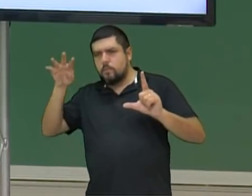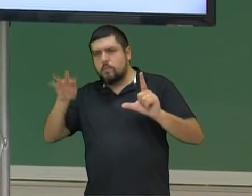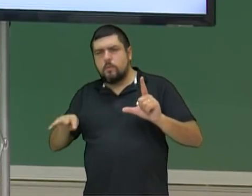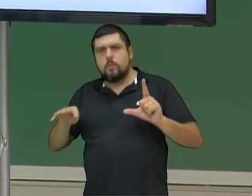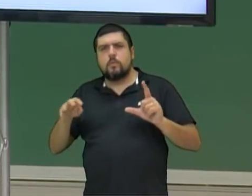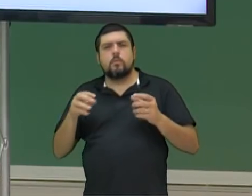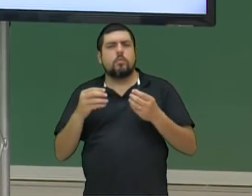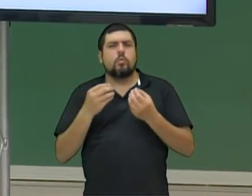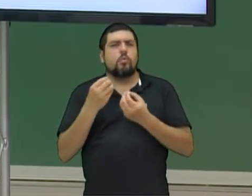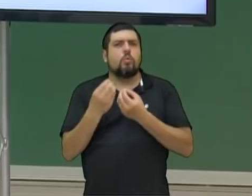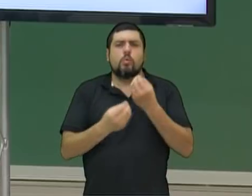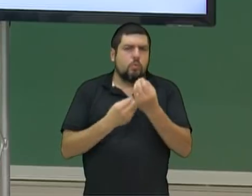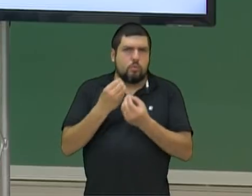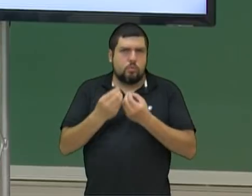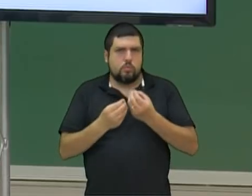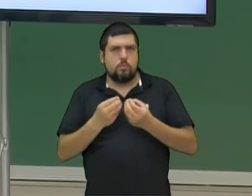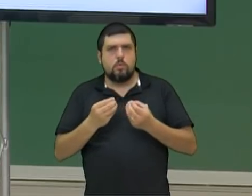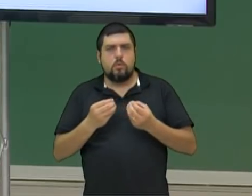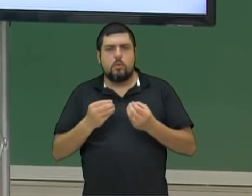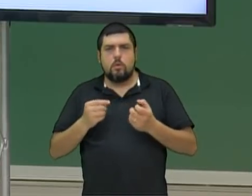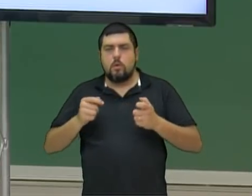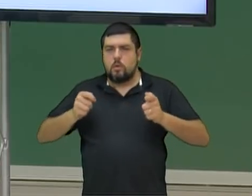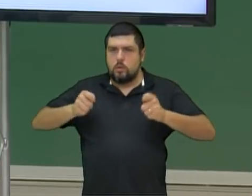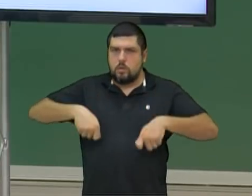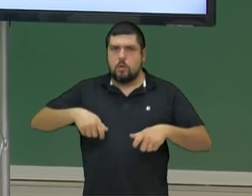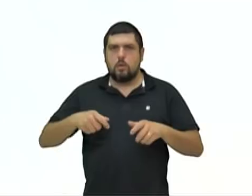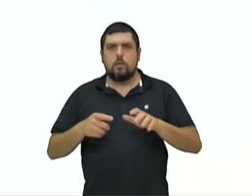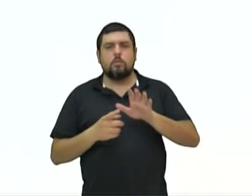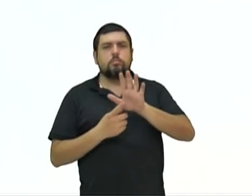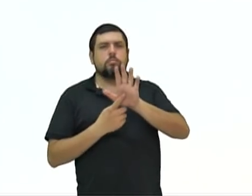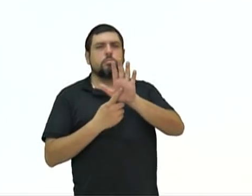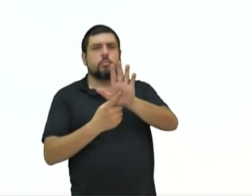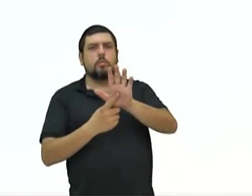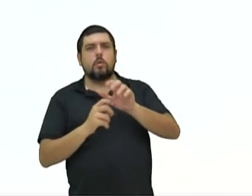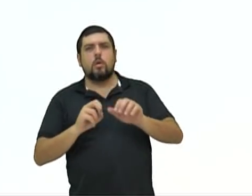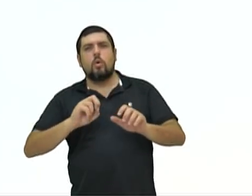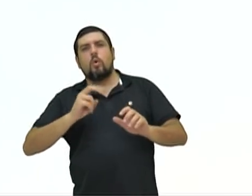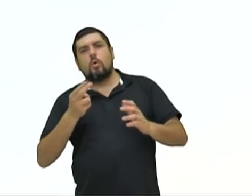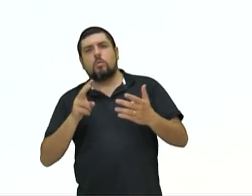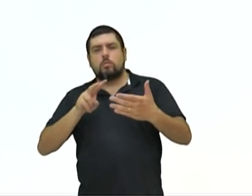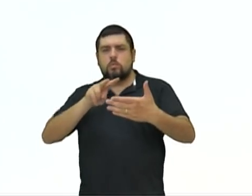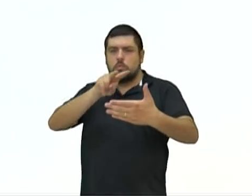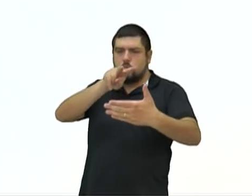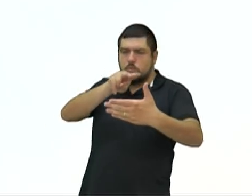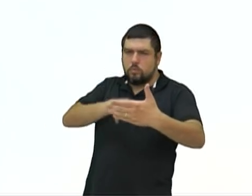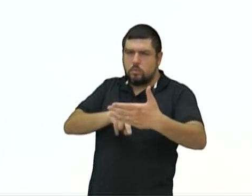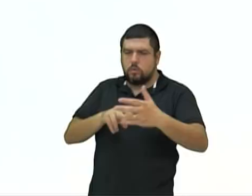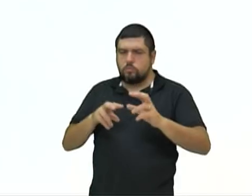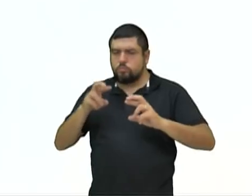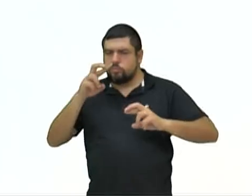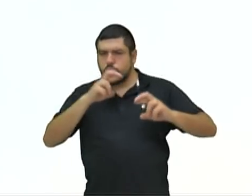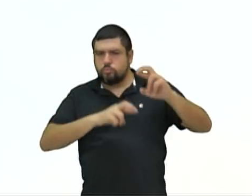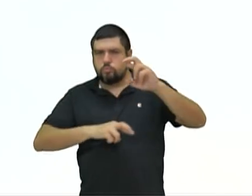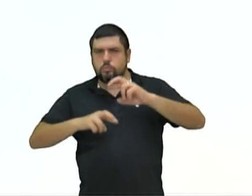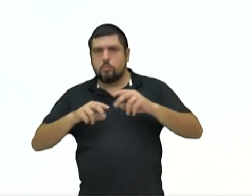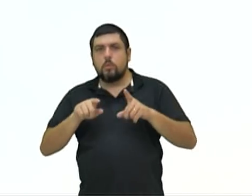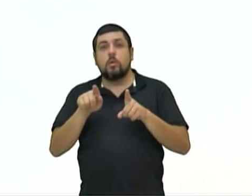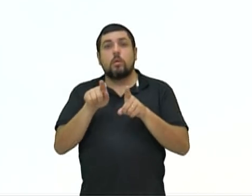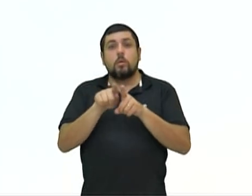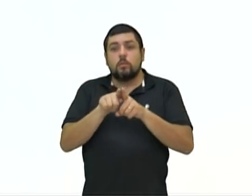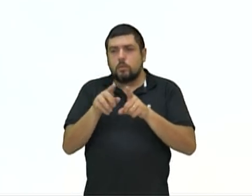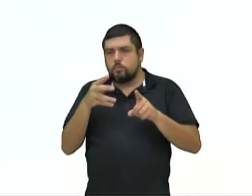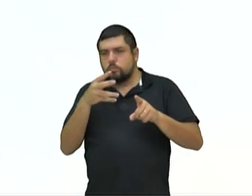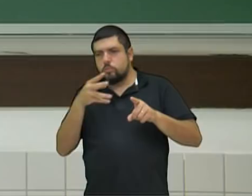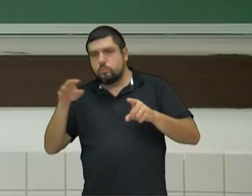para você representar, para você interpretar e para você analisar os dados. Quando nós organizamos ele